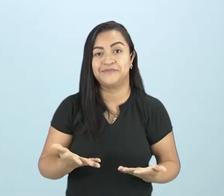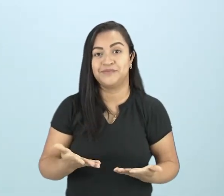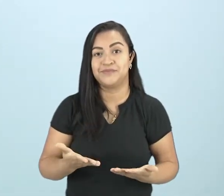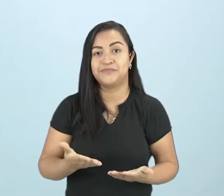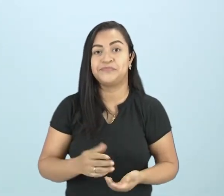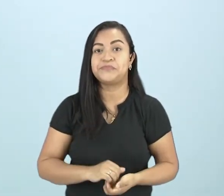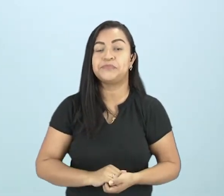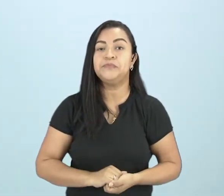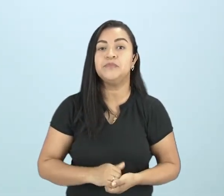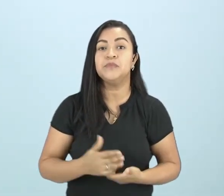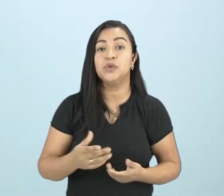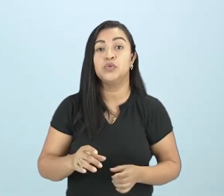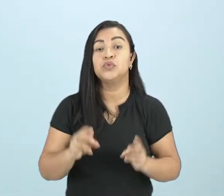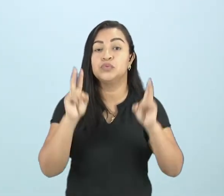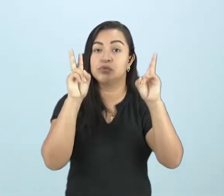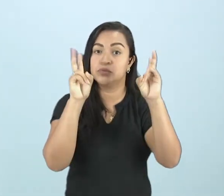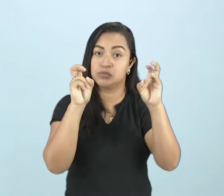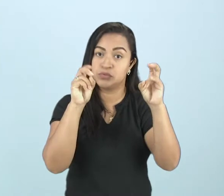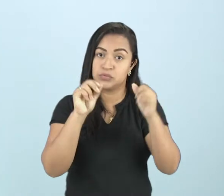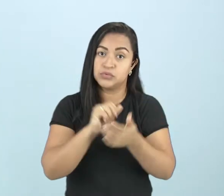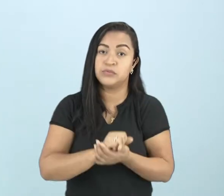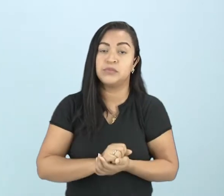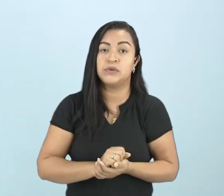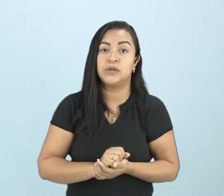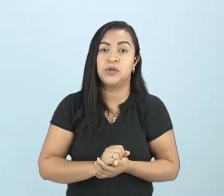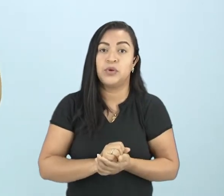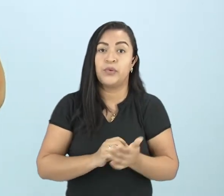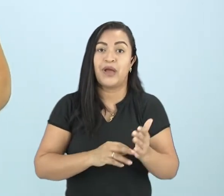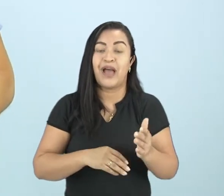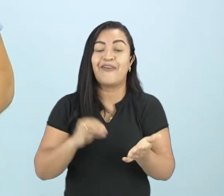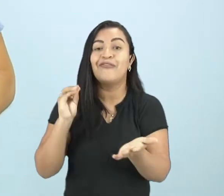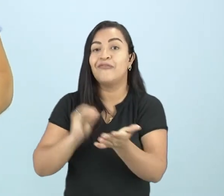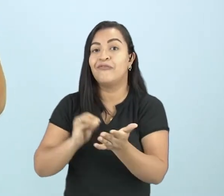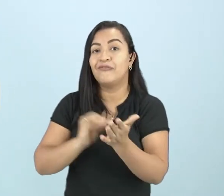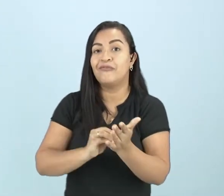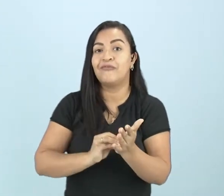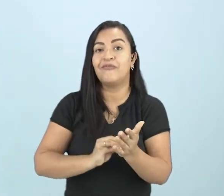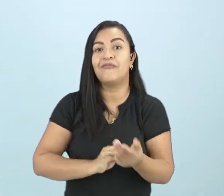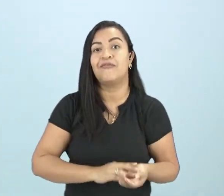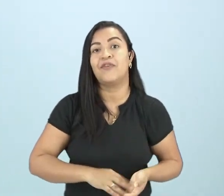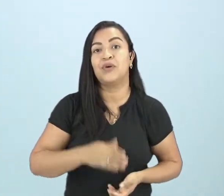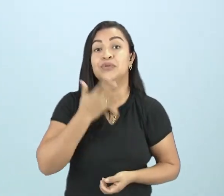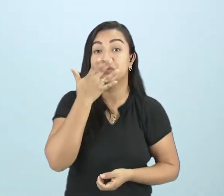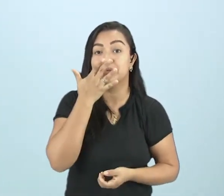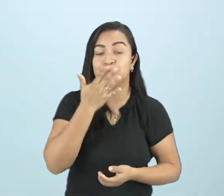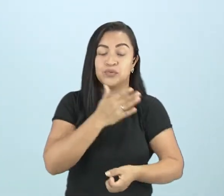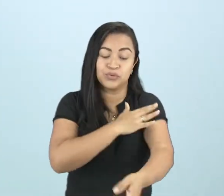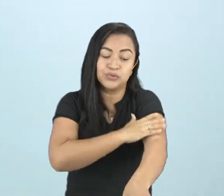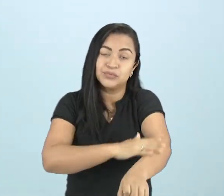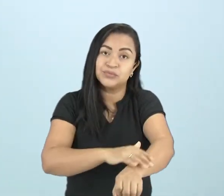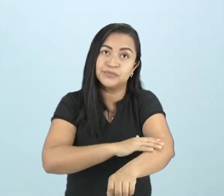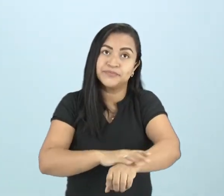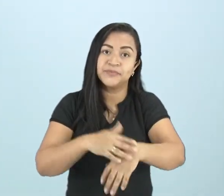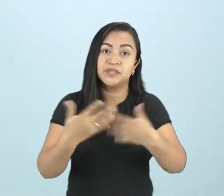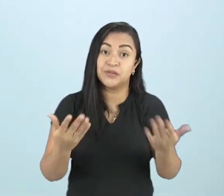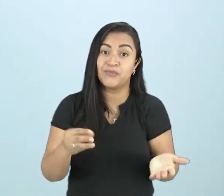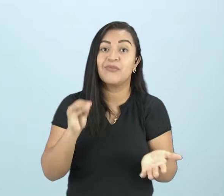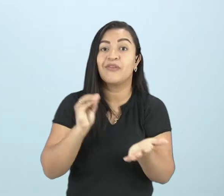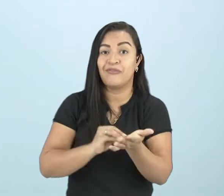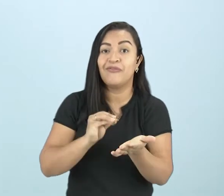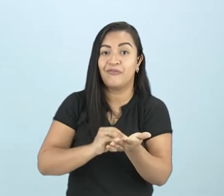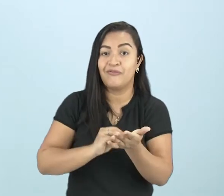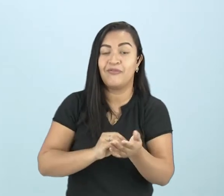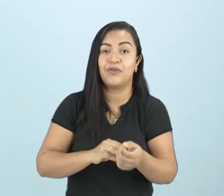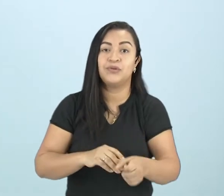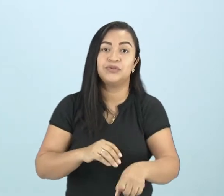comecinho da aula, sobre o albinismo, tá? Lembrando, antes de a gente falar da questão da ausência da pigmentação, a